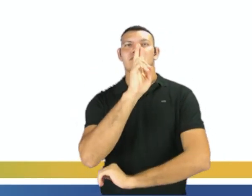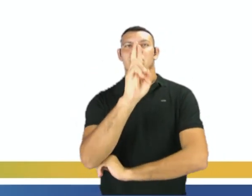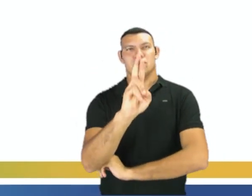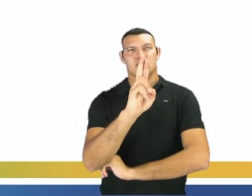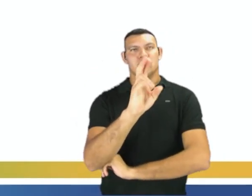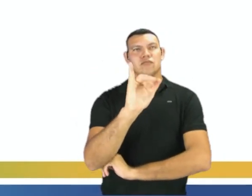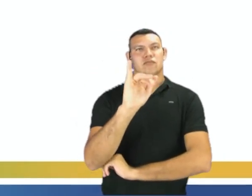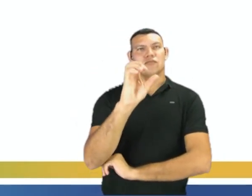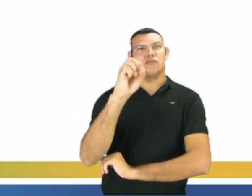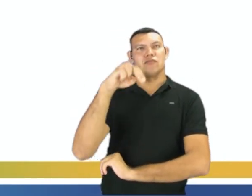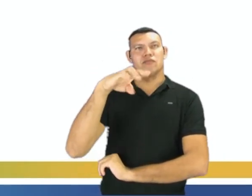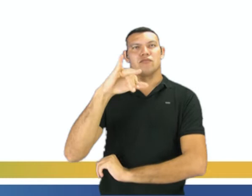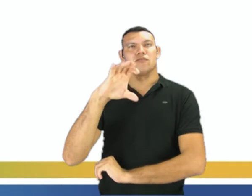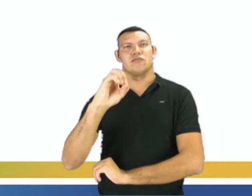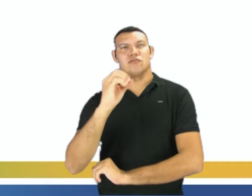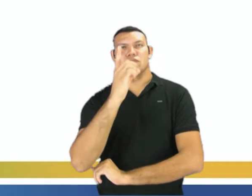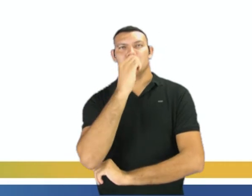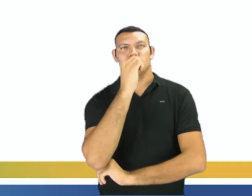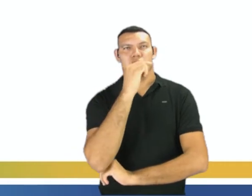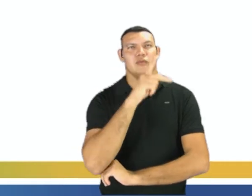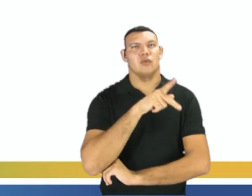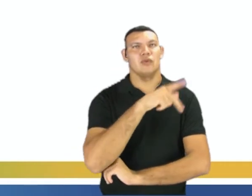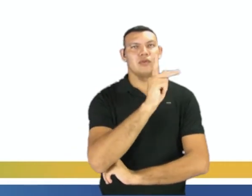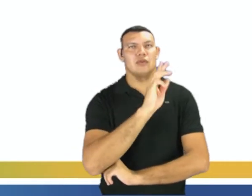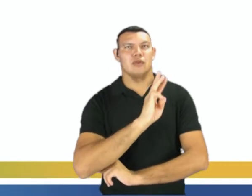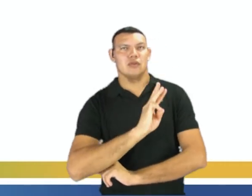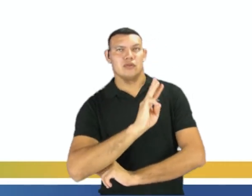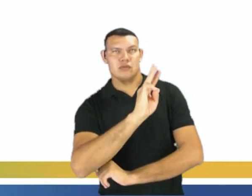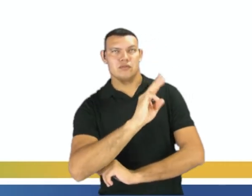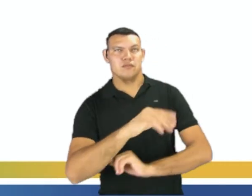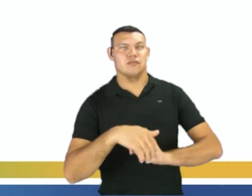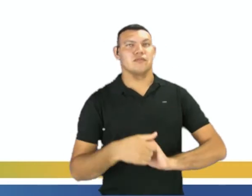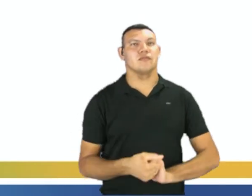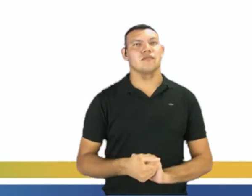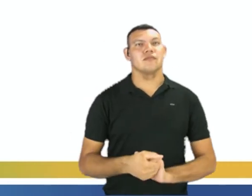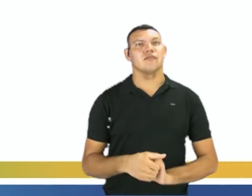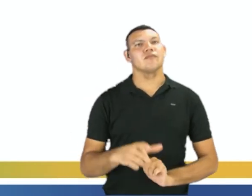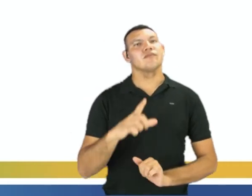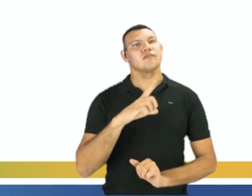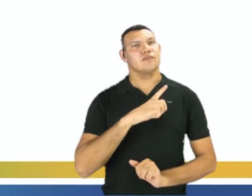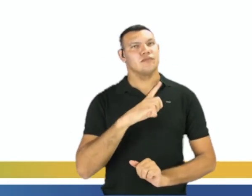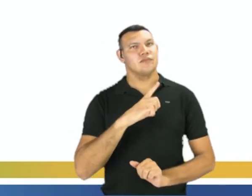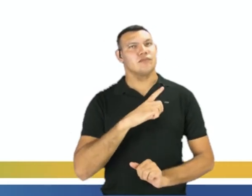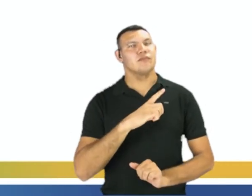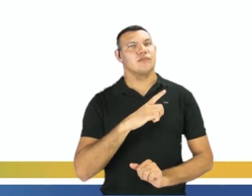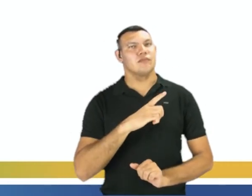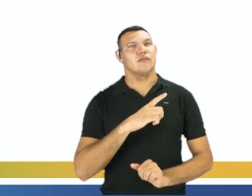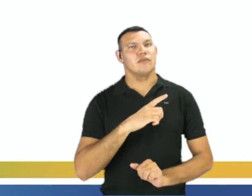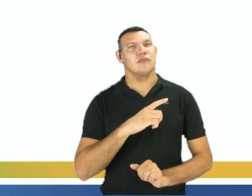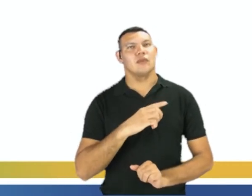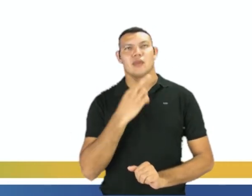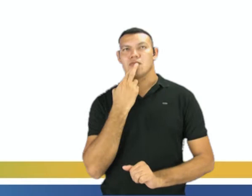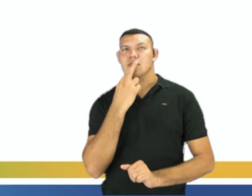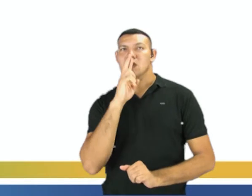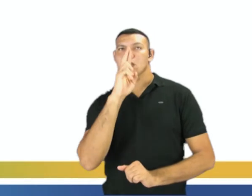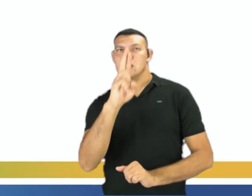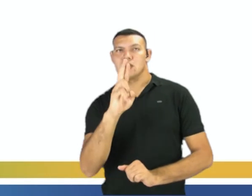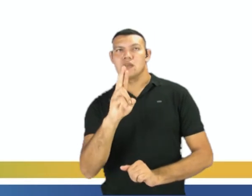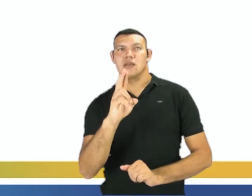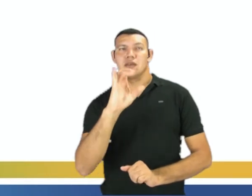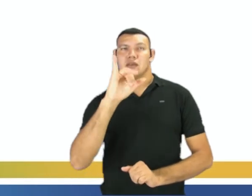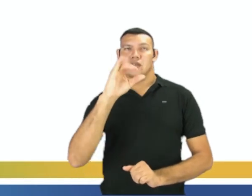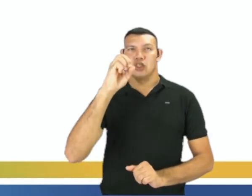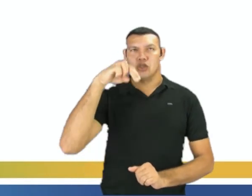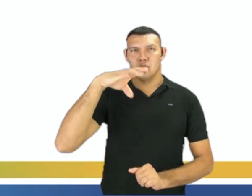da água, que é determinado pelo Kw. Então, quando a gente trabalhar produto iônico especificamente